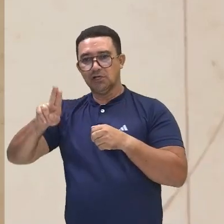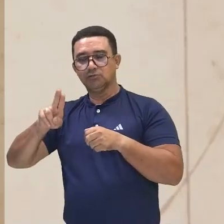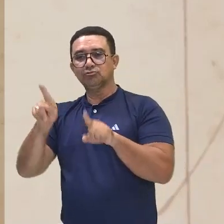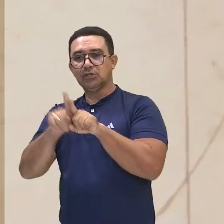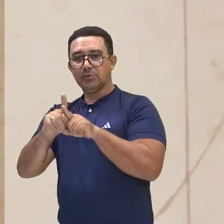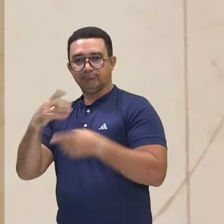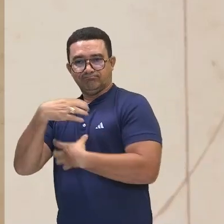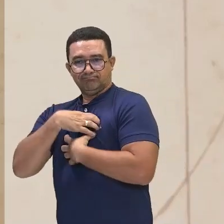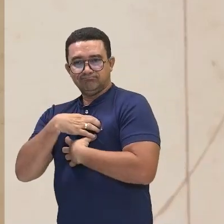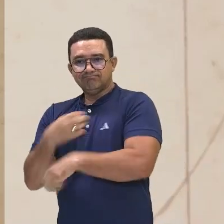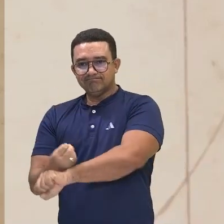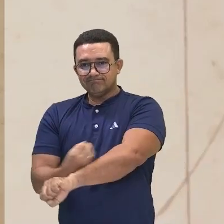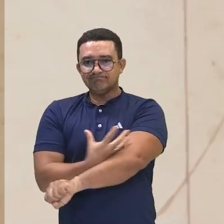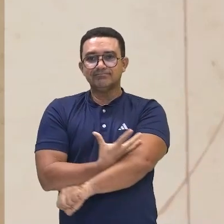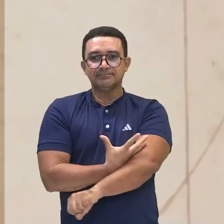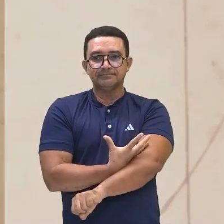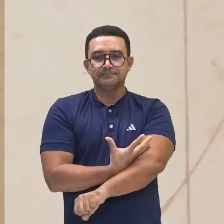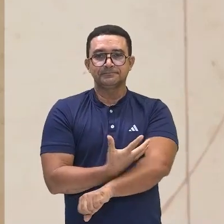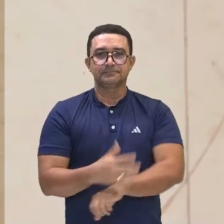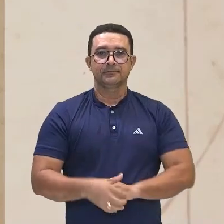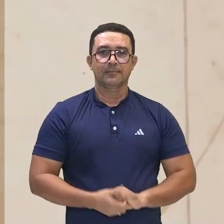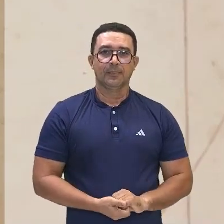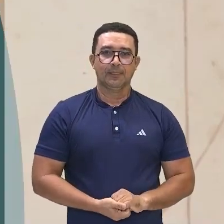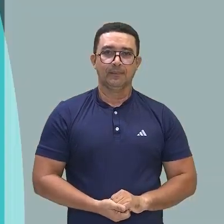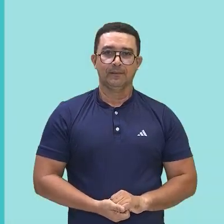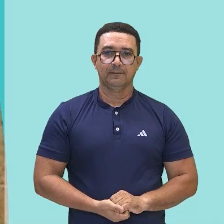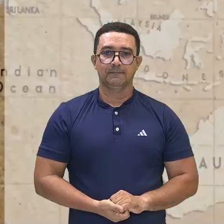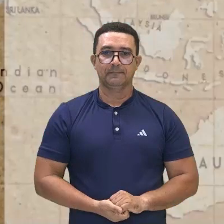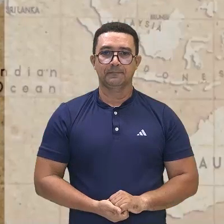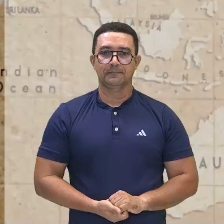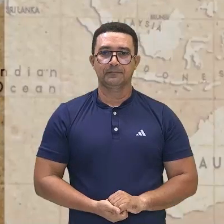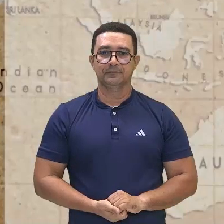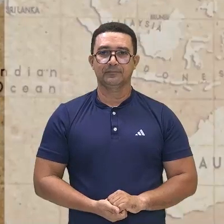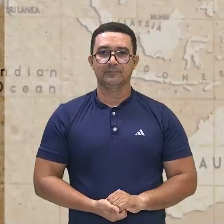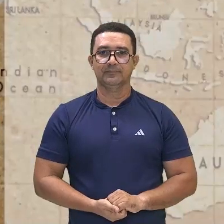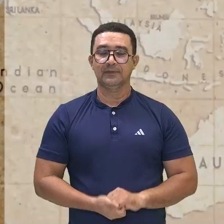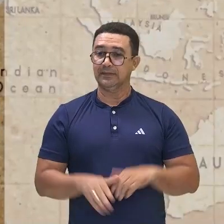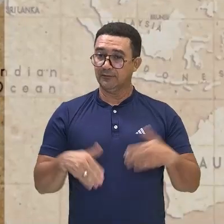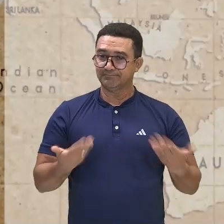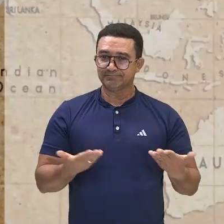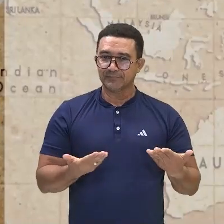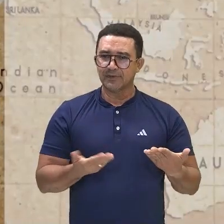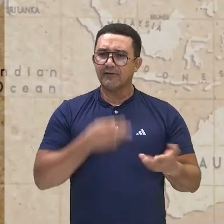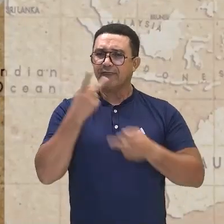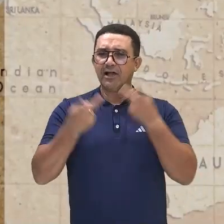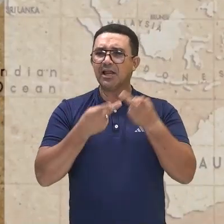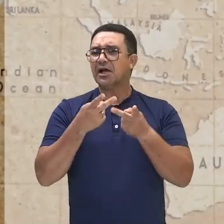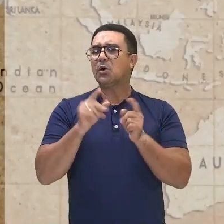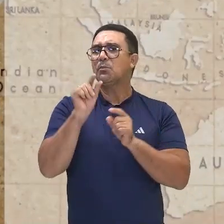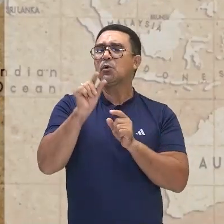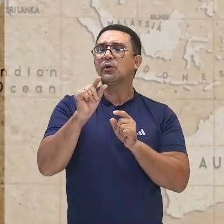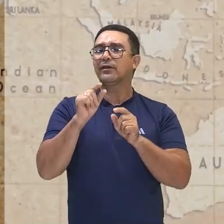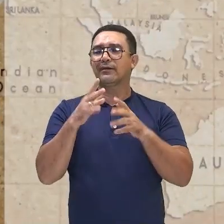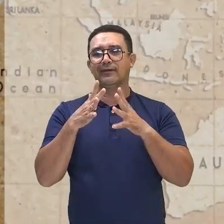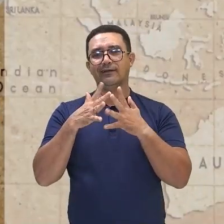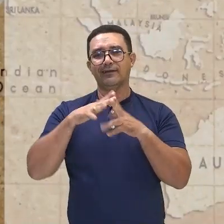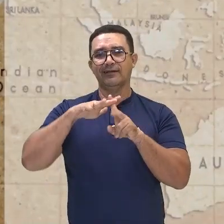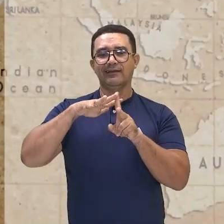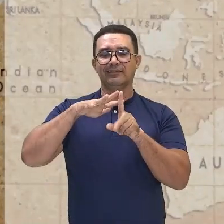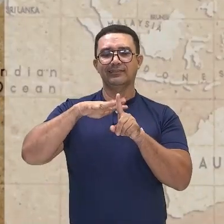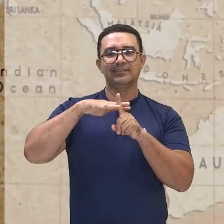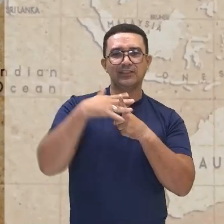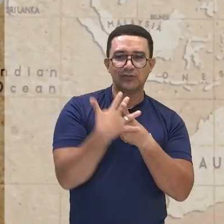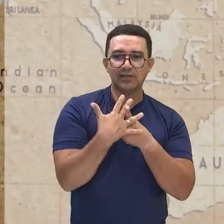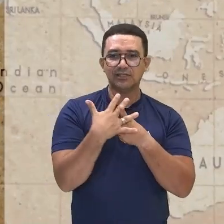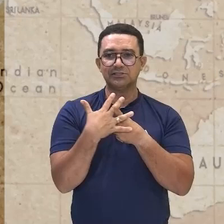sensações, os meus sentidos. É isso. Então vamos falar um pouco sobre a questão de socialismo e capitalismo,